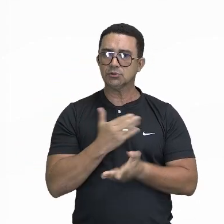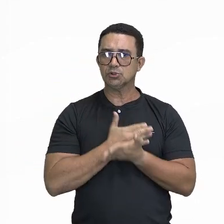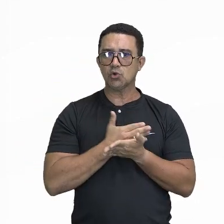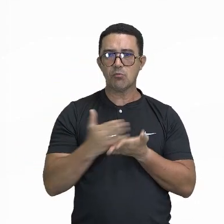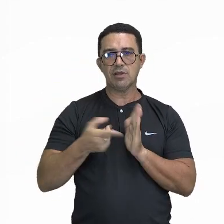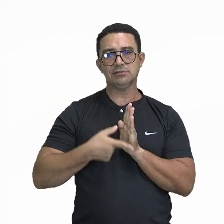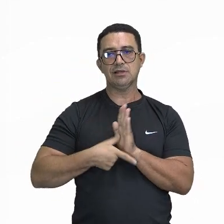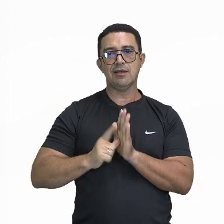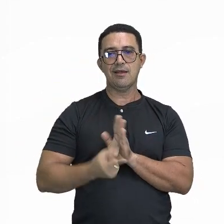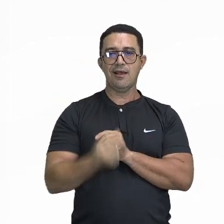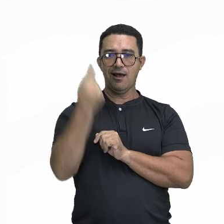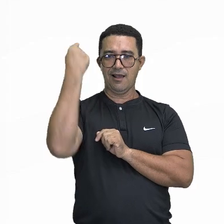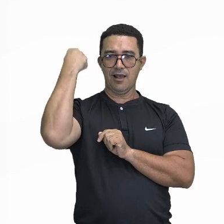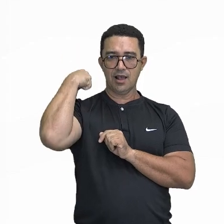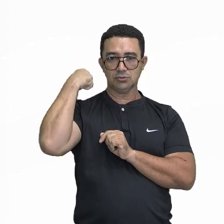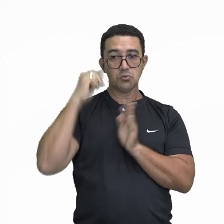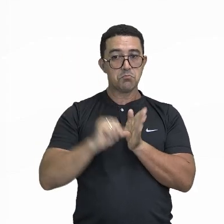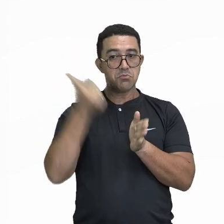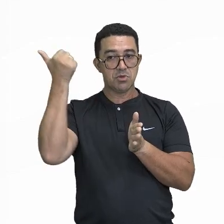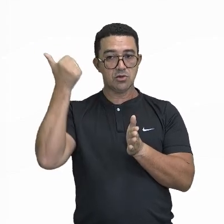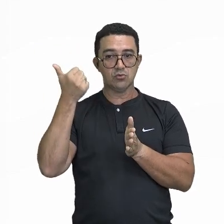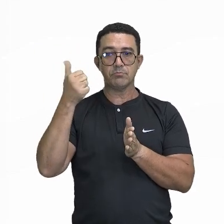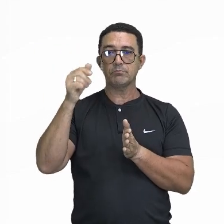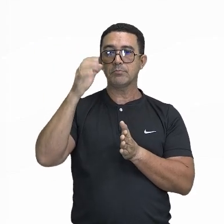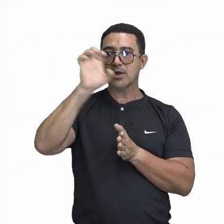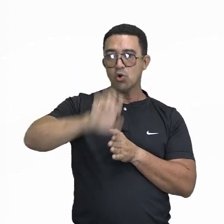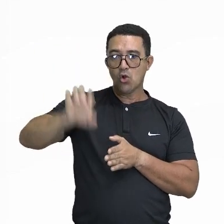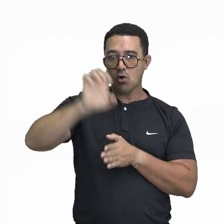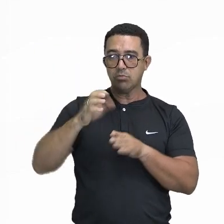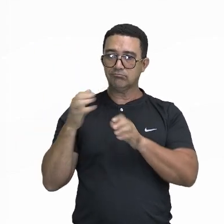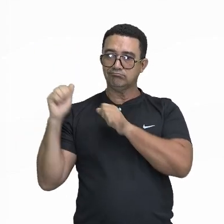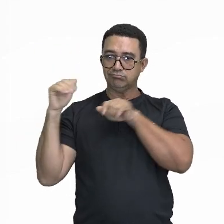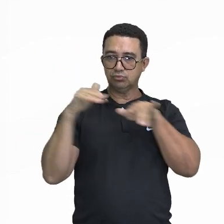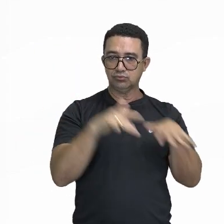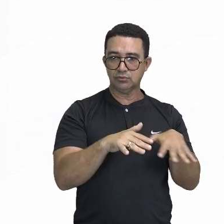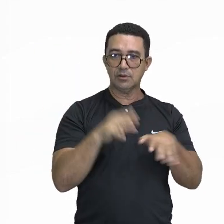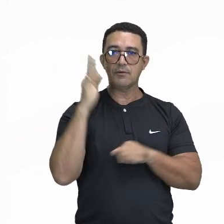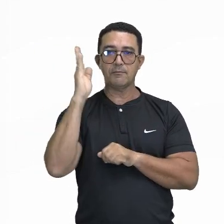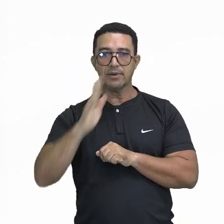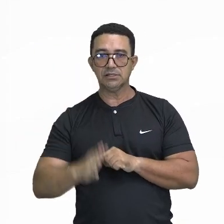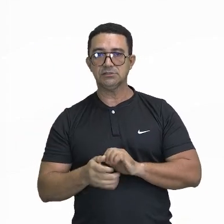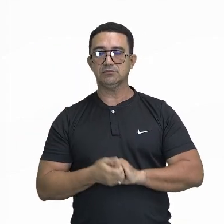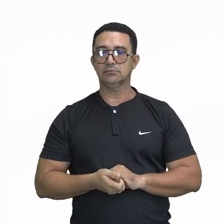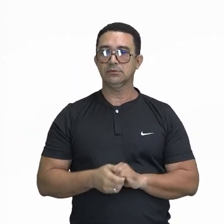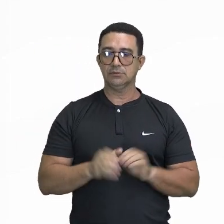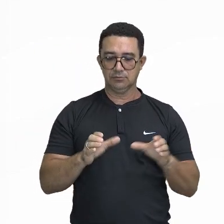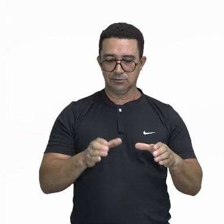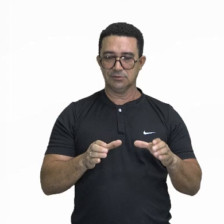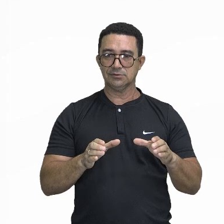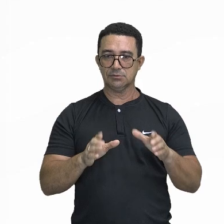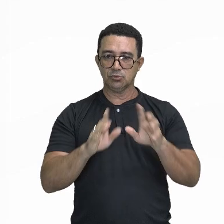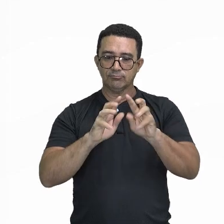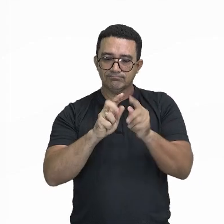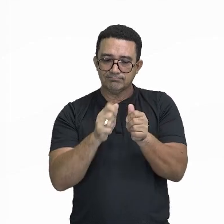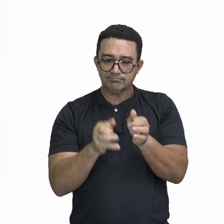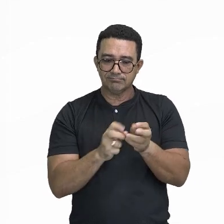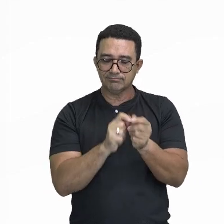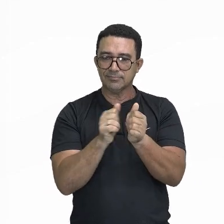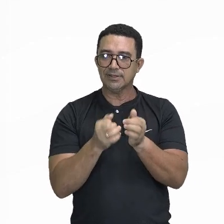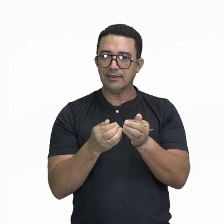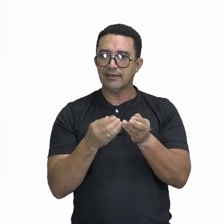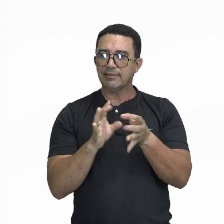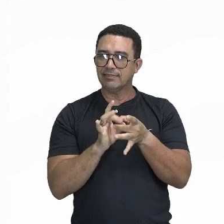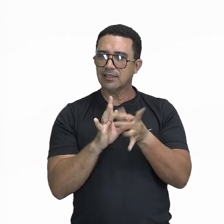muito antes dos primeiros europeus chegarem ao Brasil. Povos ceramistas que deixaram objetos